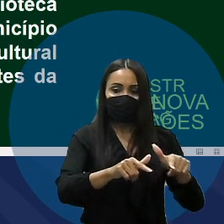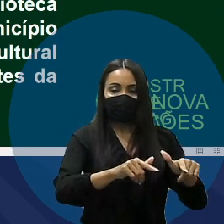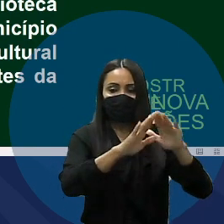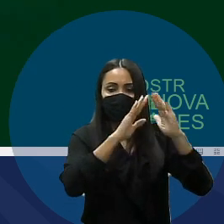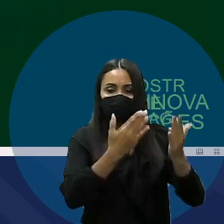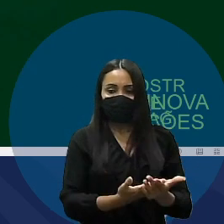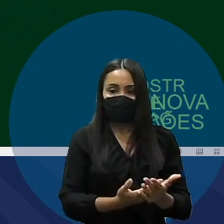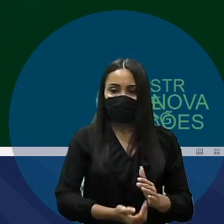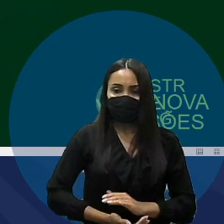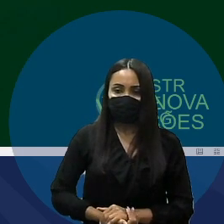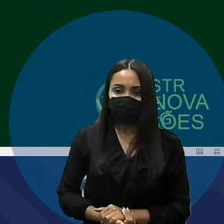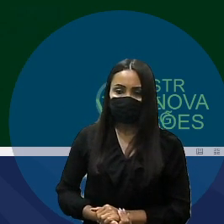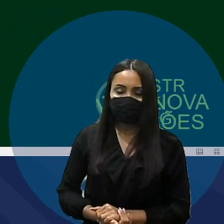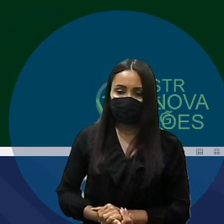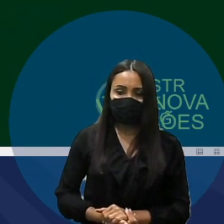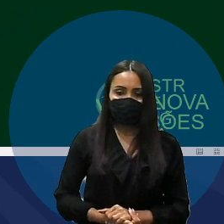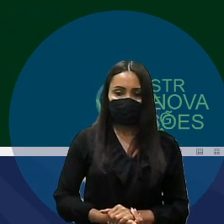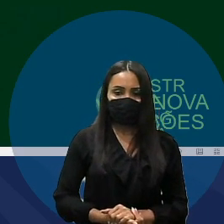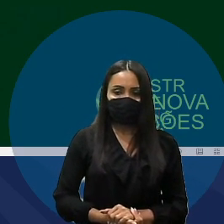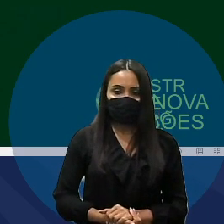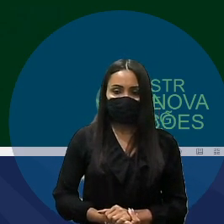O